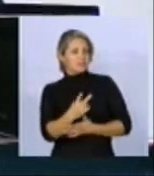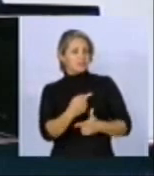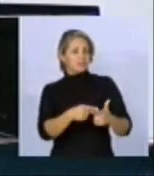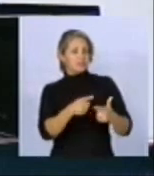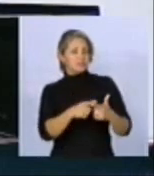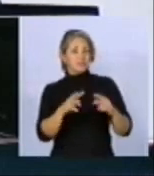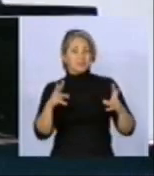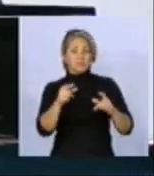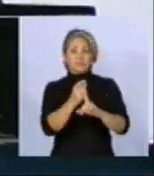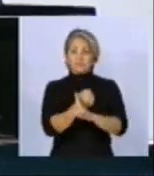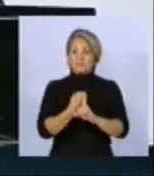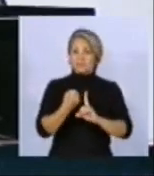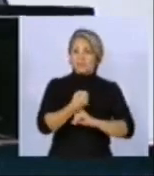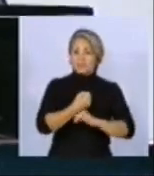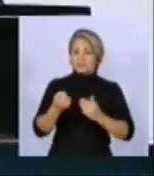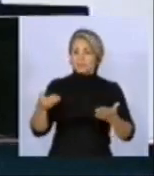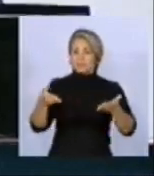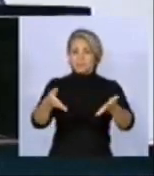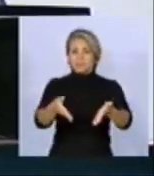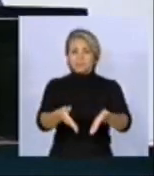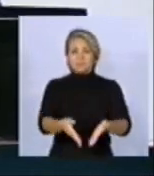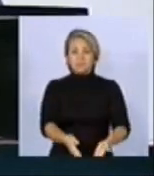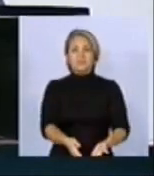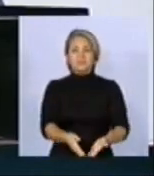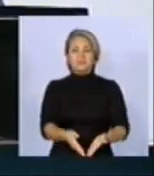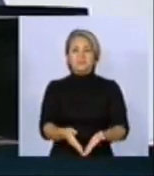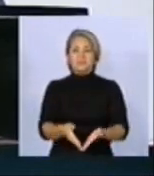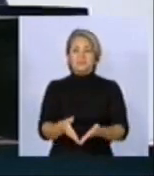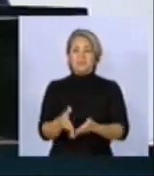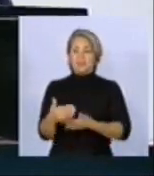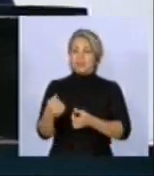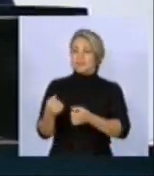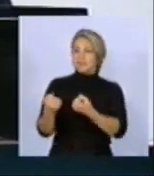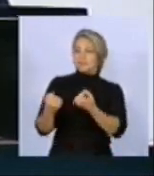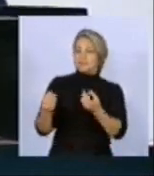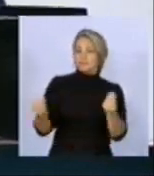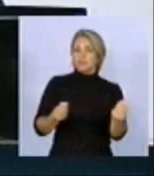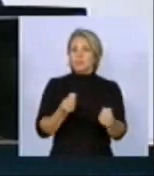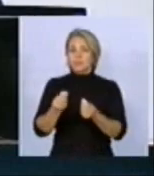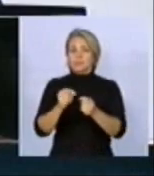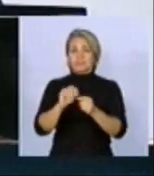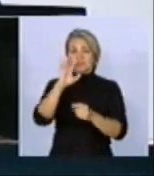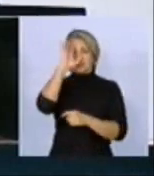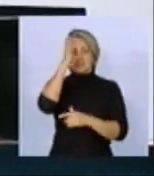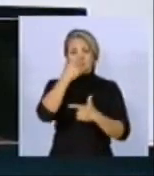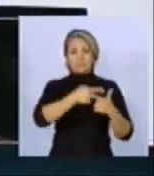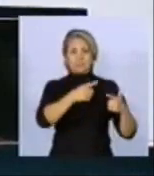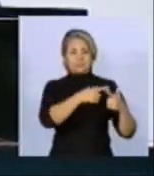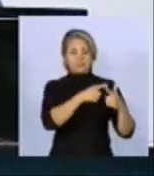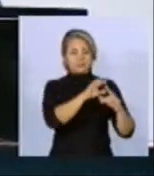sociedade participasse de alguma maneira da forma da solução das decisões